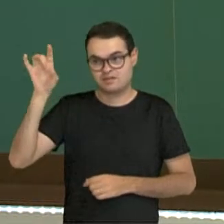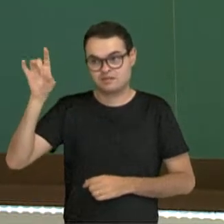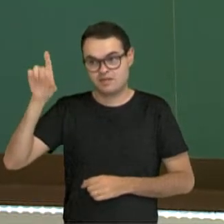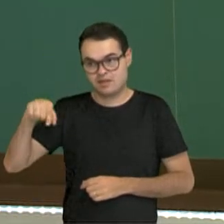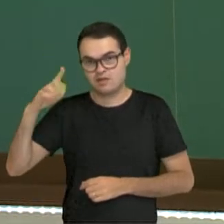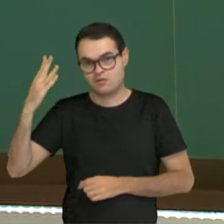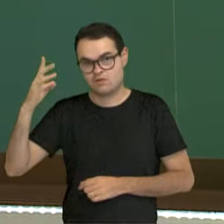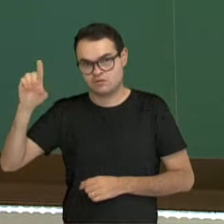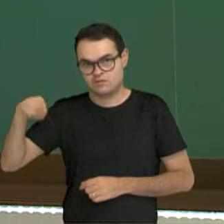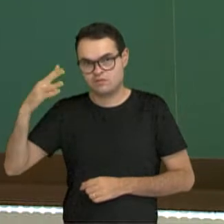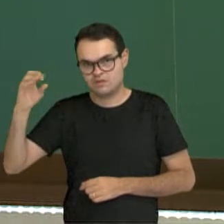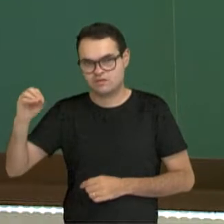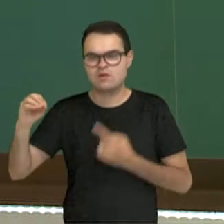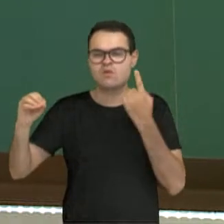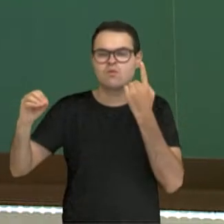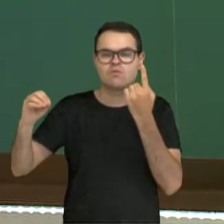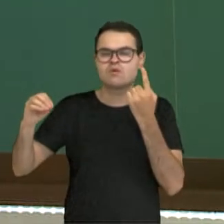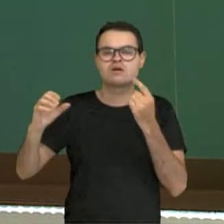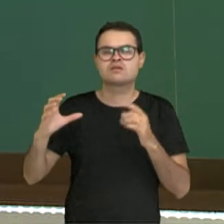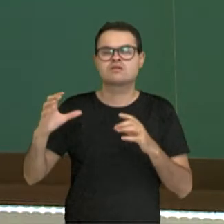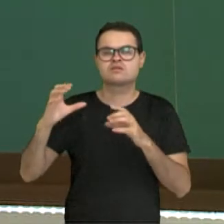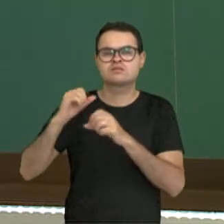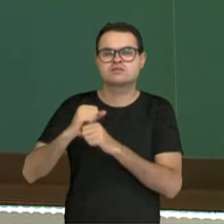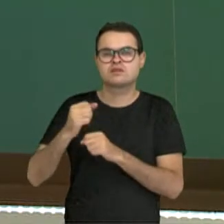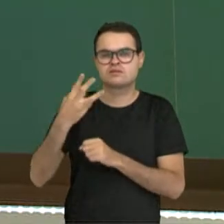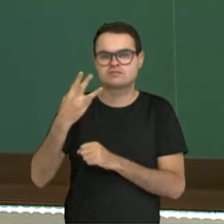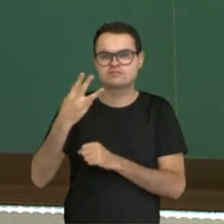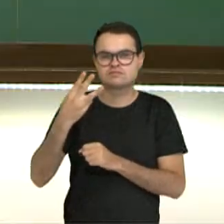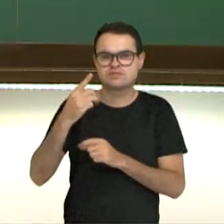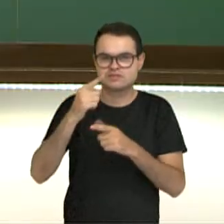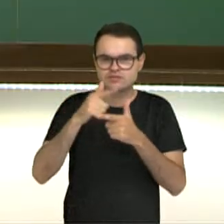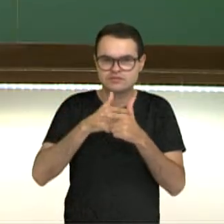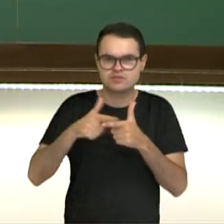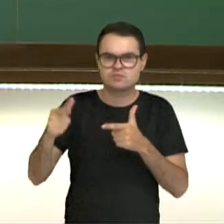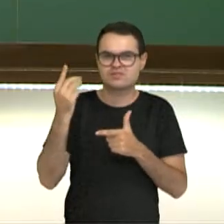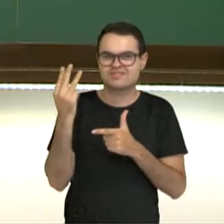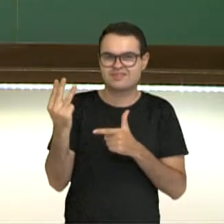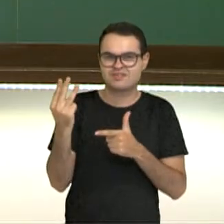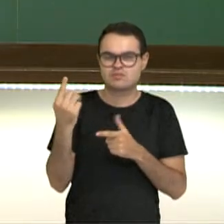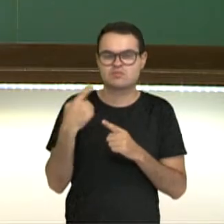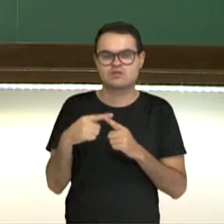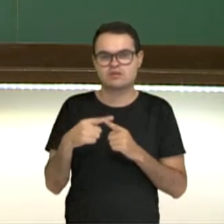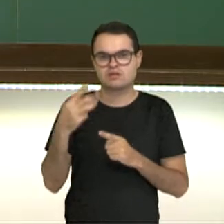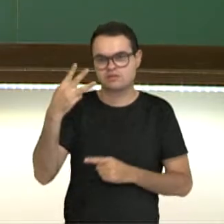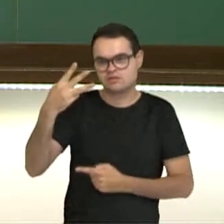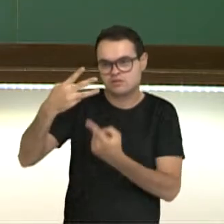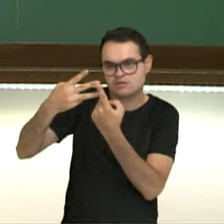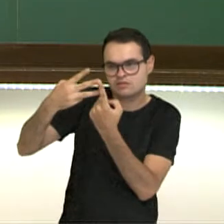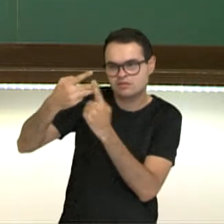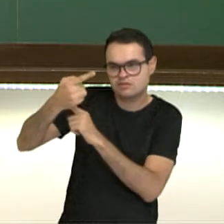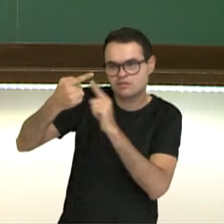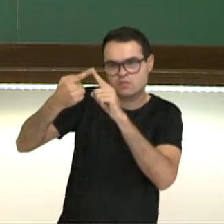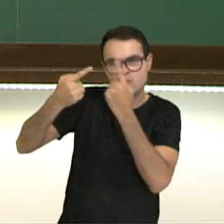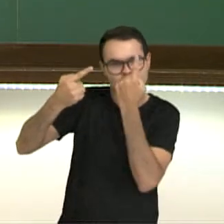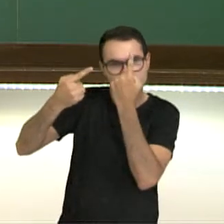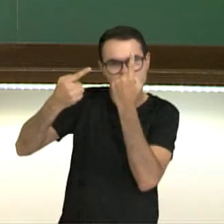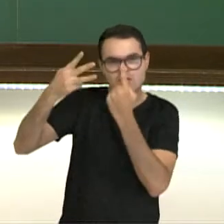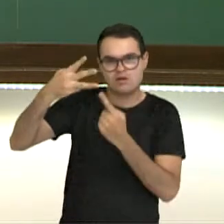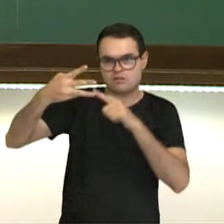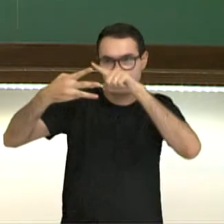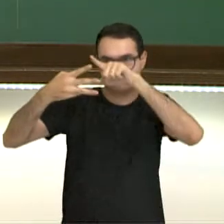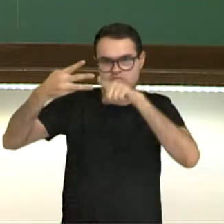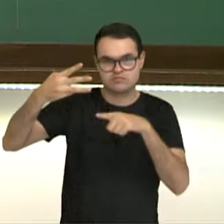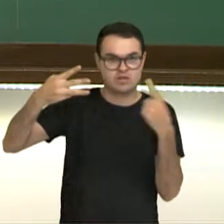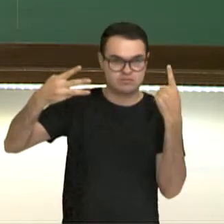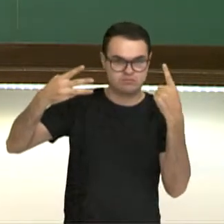para descobrir uma dúzia, temos que calcular a terça parte. Porque se eu tenho 3 e eu quero descobrir 1, é como se eu pegasse o inteiro,